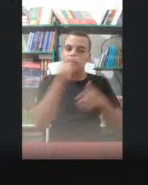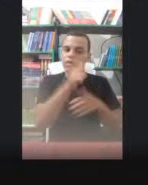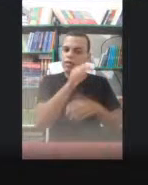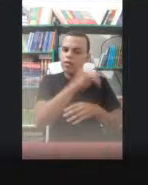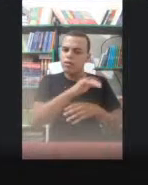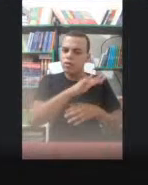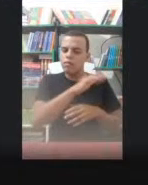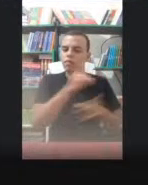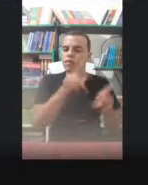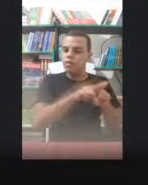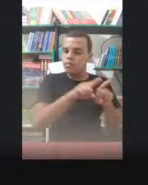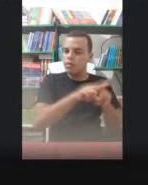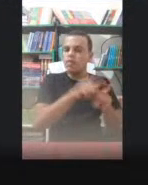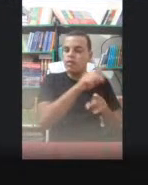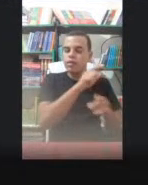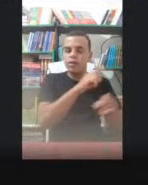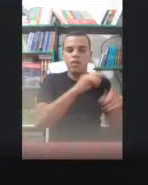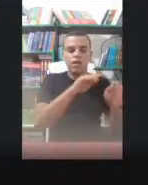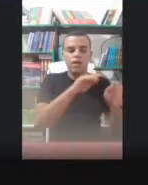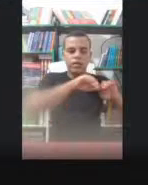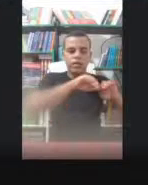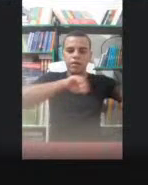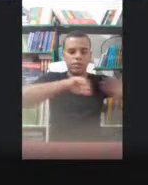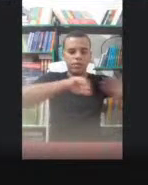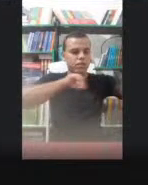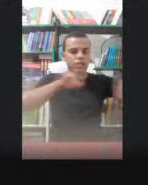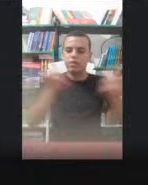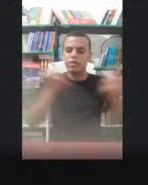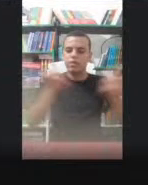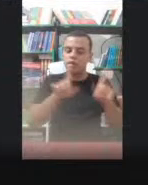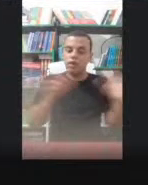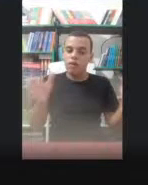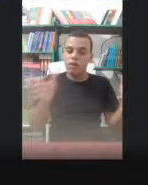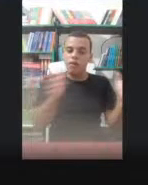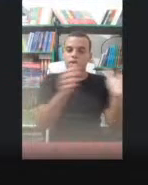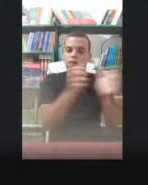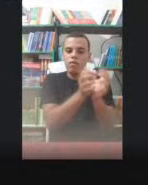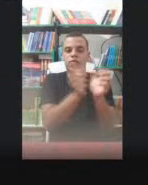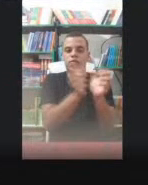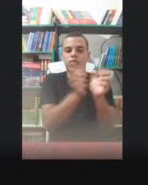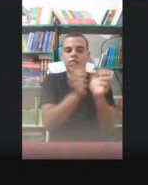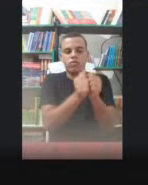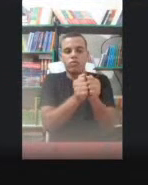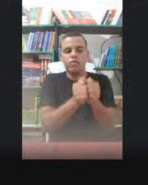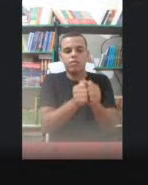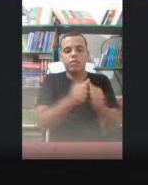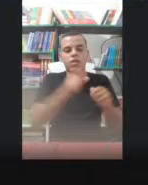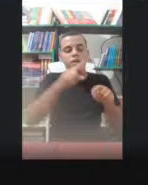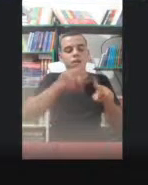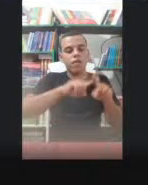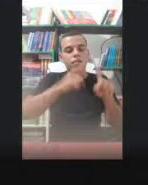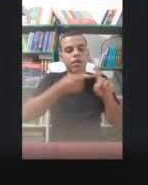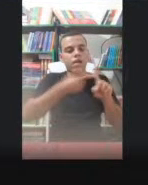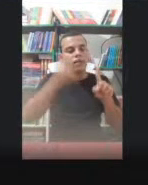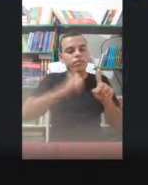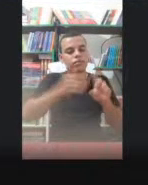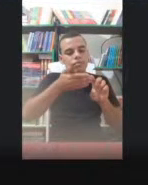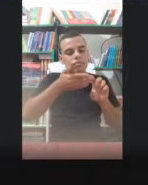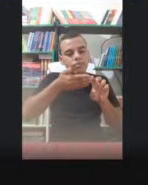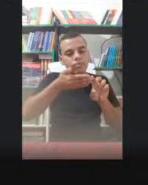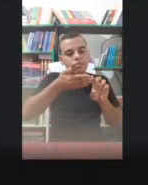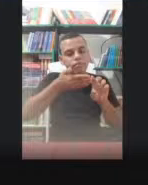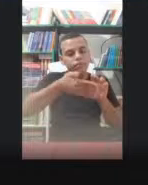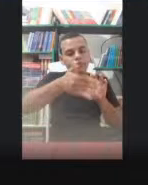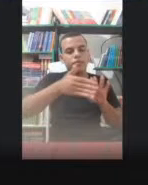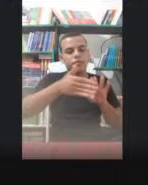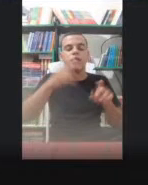grupos como um todo, né. O pré-natal, ele vem tentando trabalhar essa questão, né, de desconstruir, né,